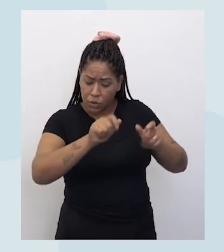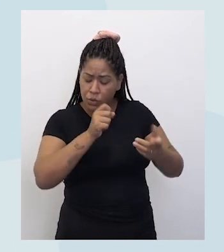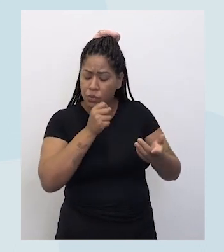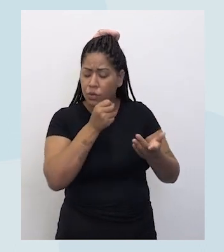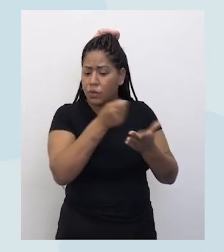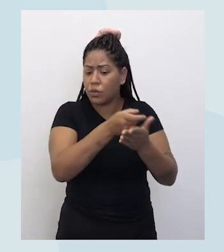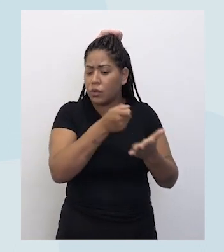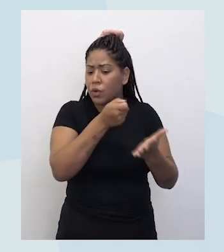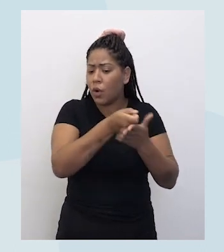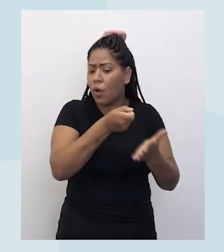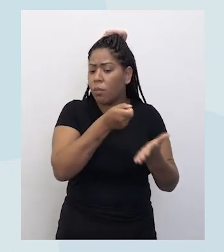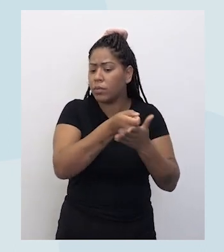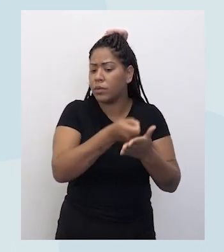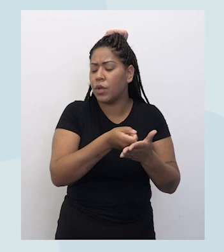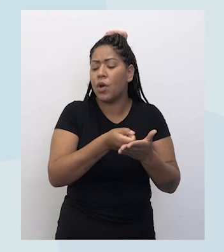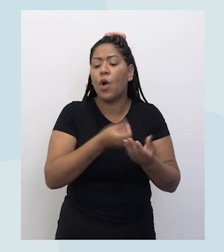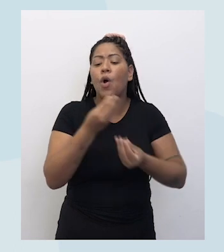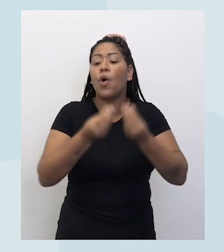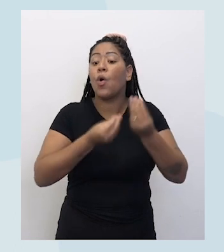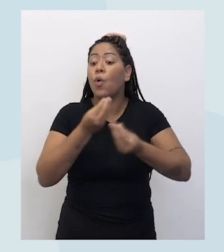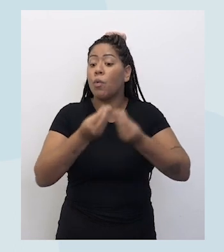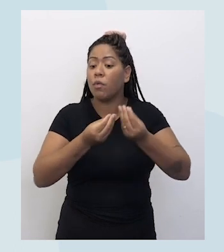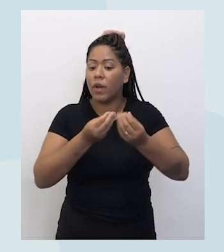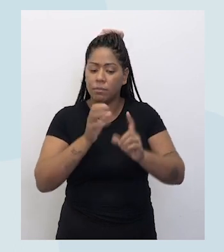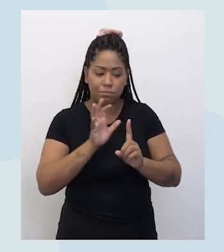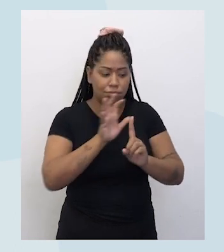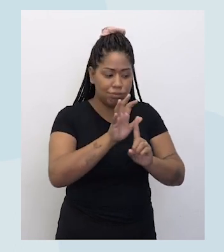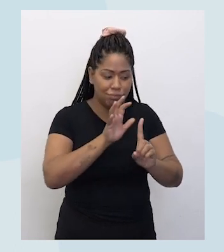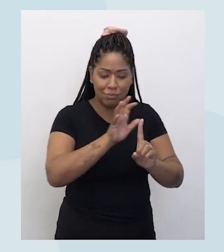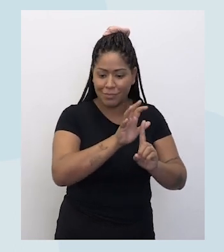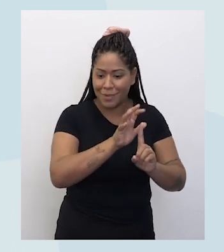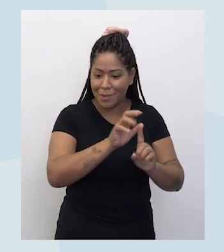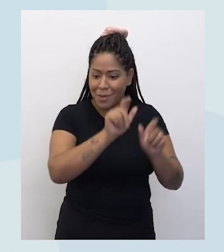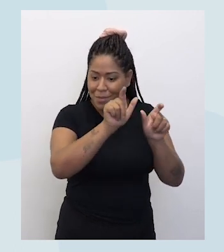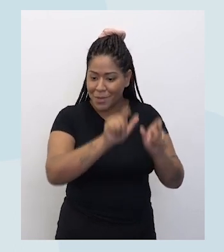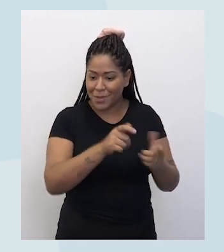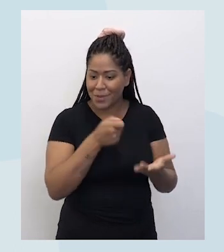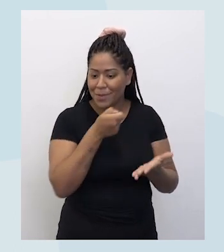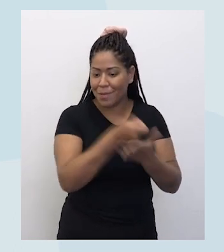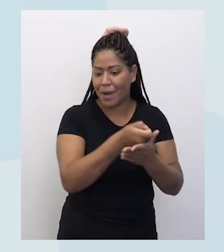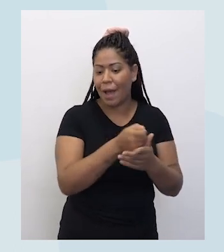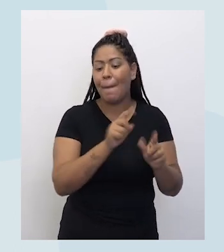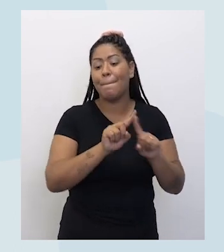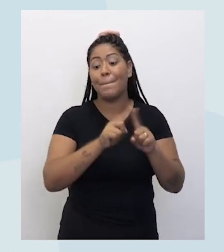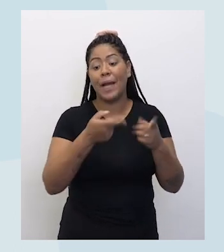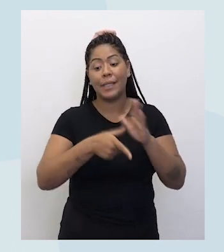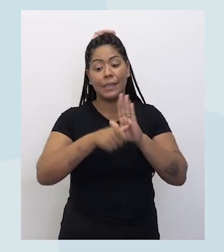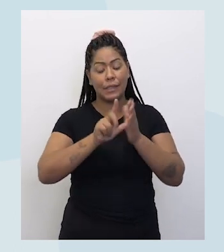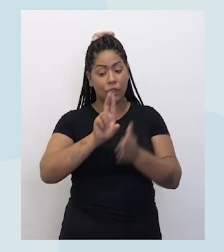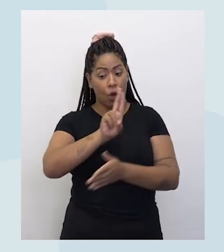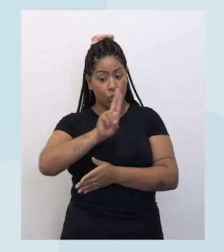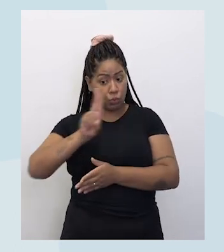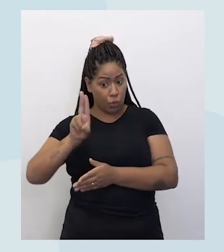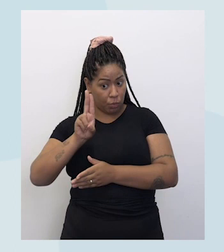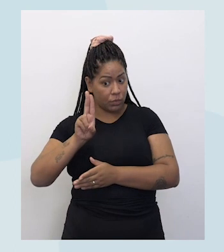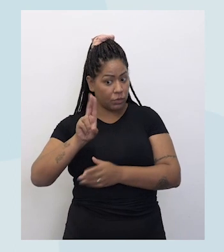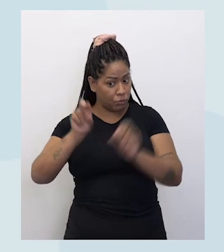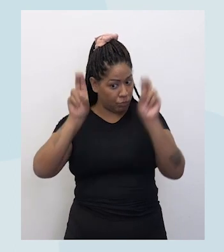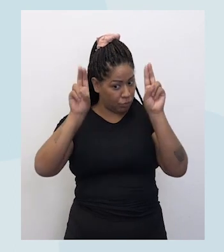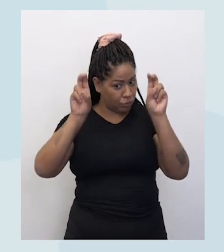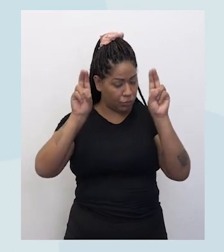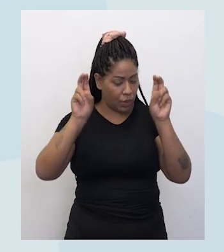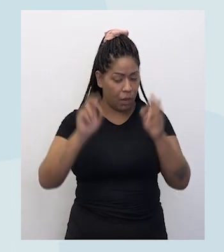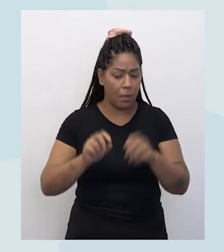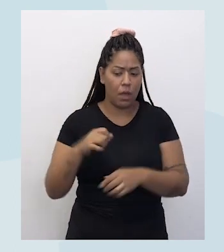de convencer o interlocutor a comprá-lo. Não se esqueça de dar um nome ao produto. Agora você, se fosse vender esse produto,